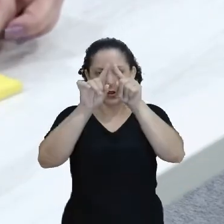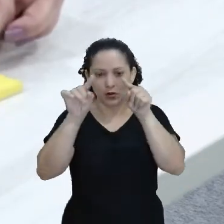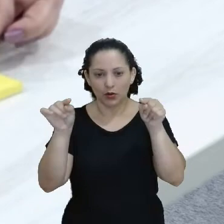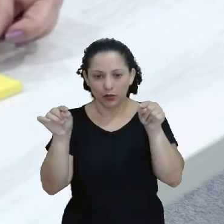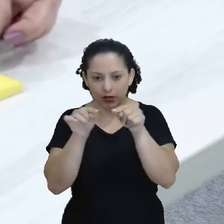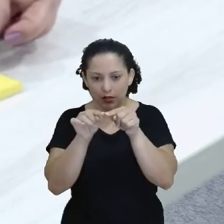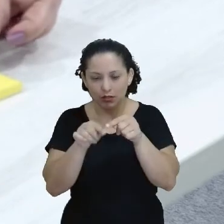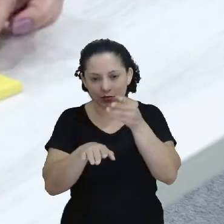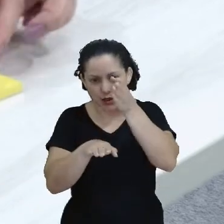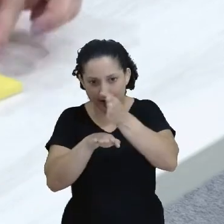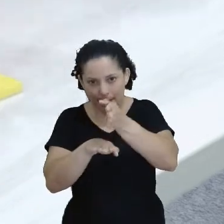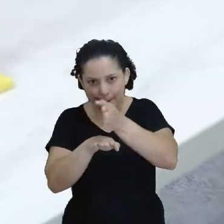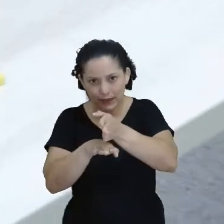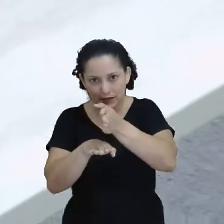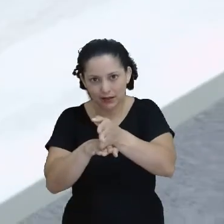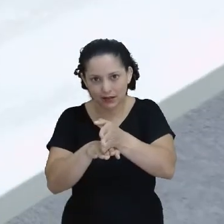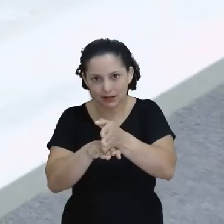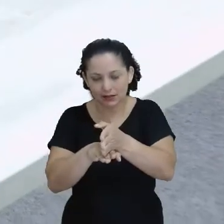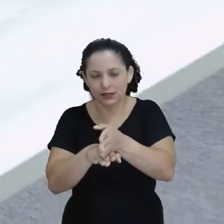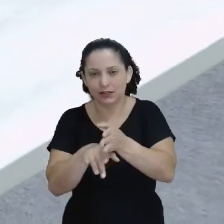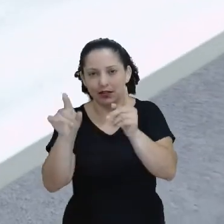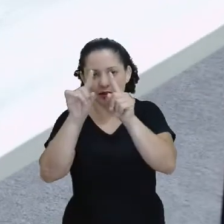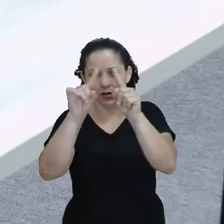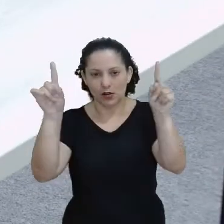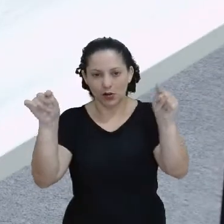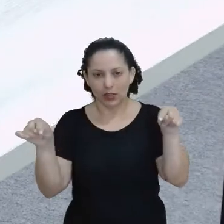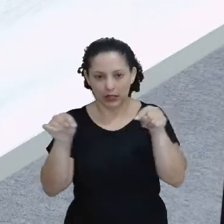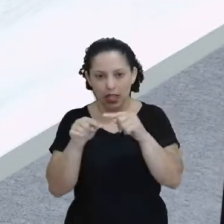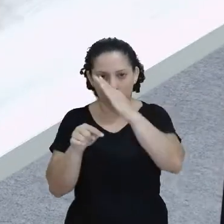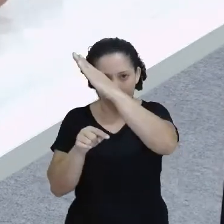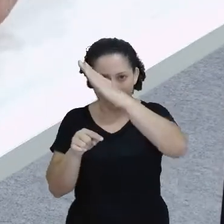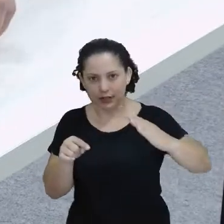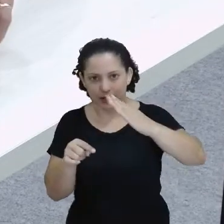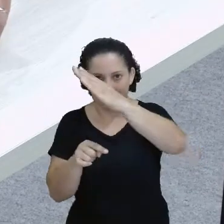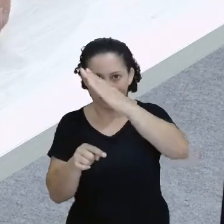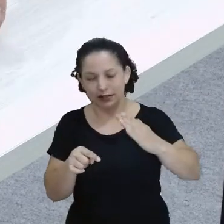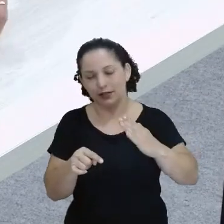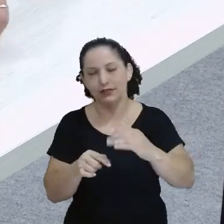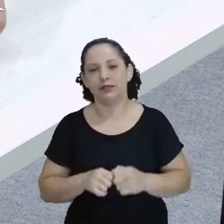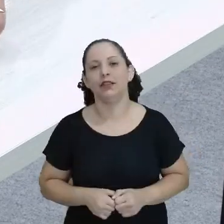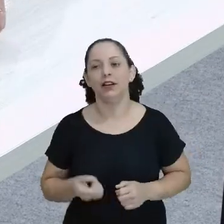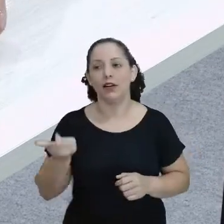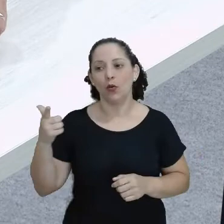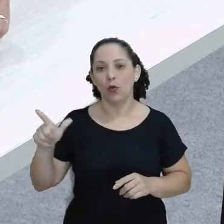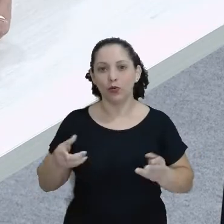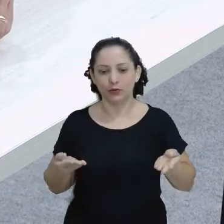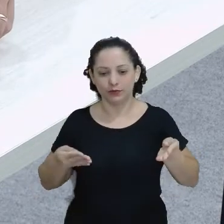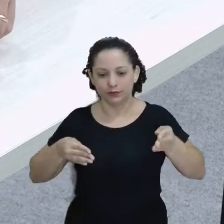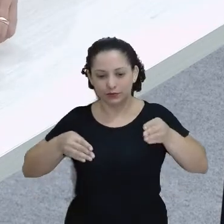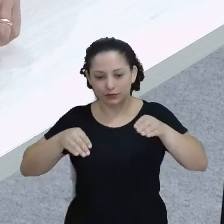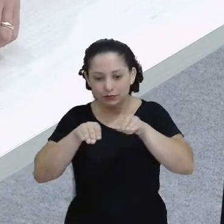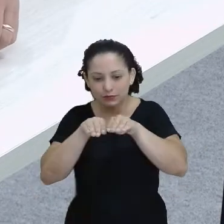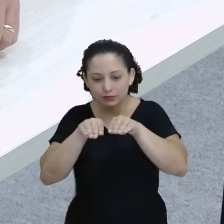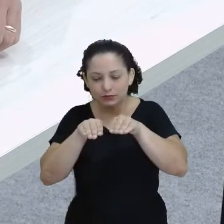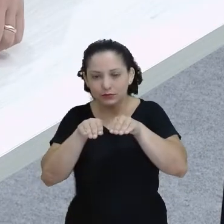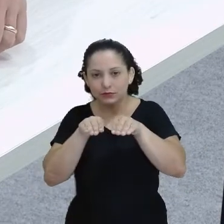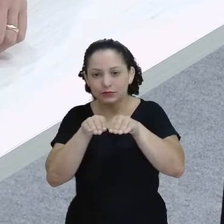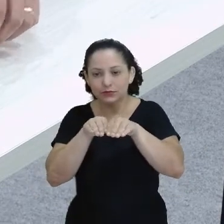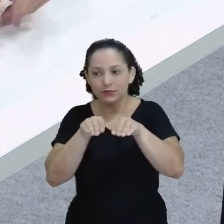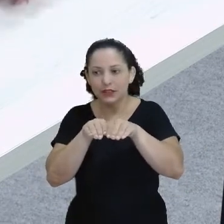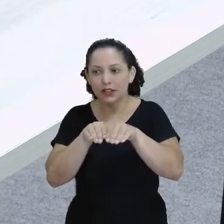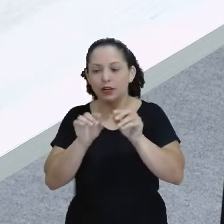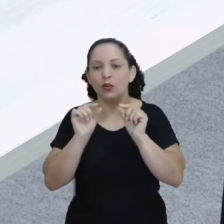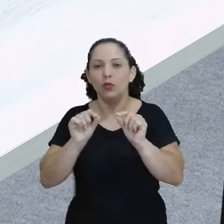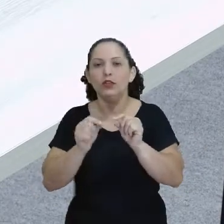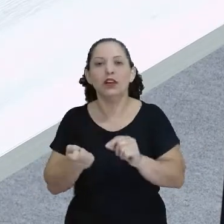a metade do quadrado. Então, se eu pegar o outro triângulo pequeno e juntar aqui, ó, qual é a